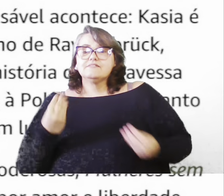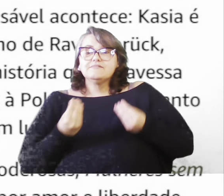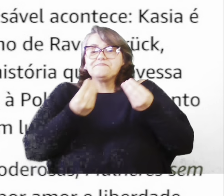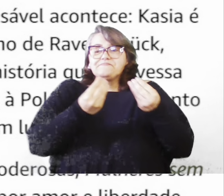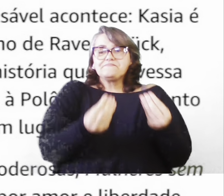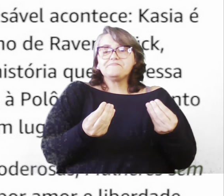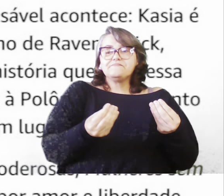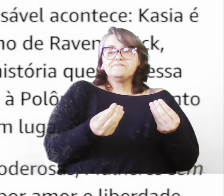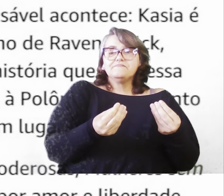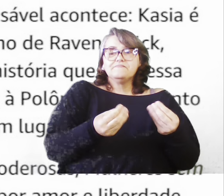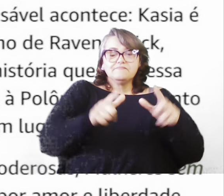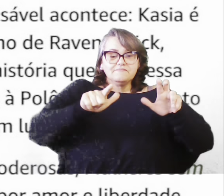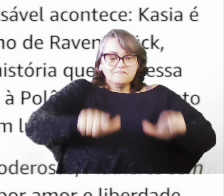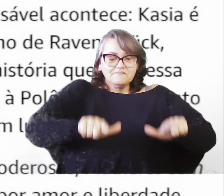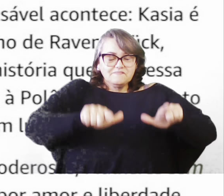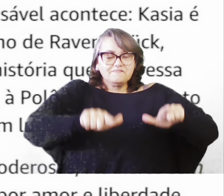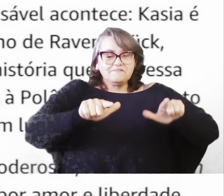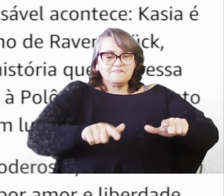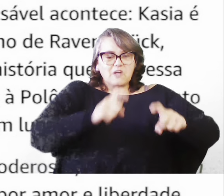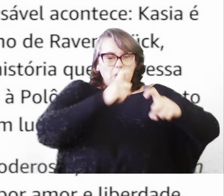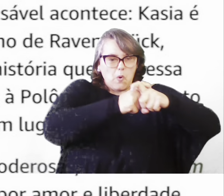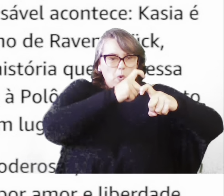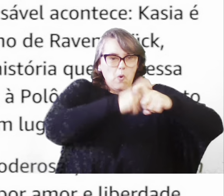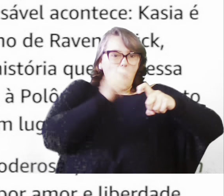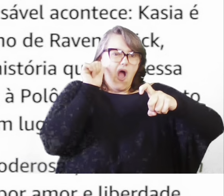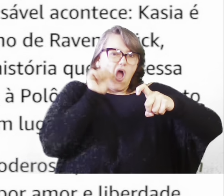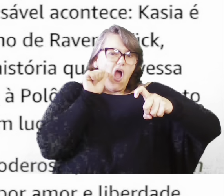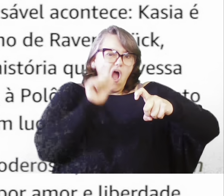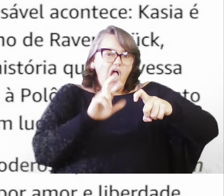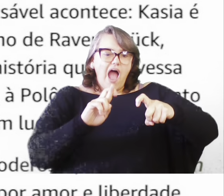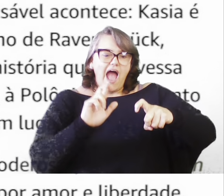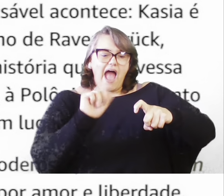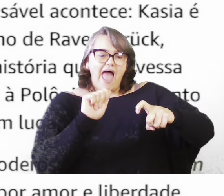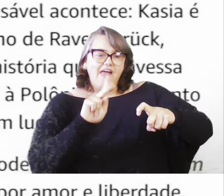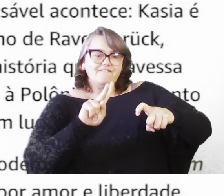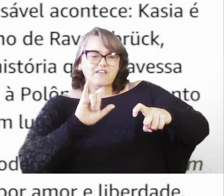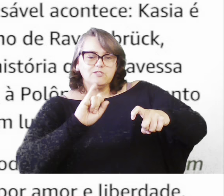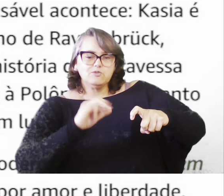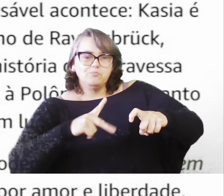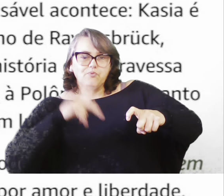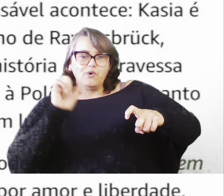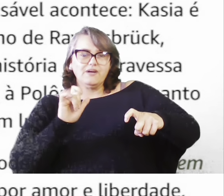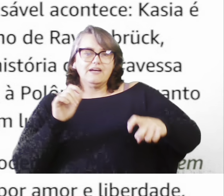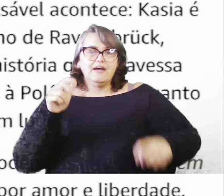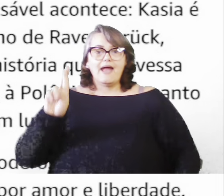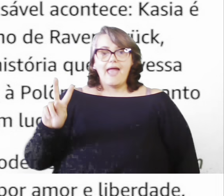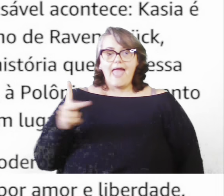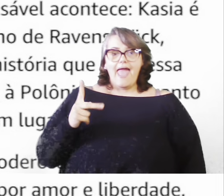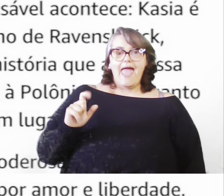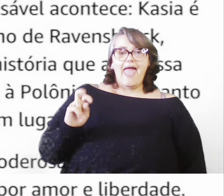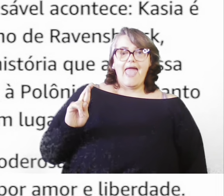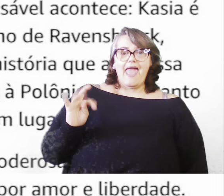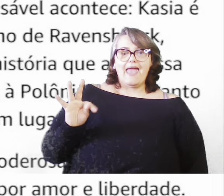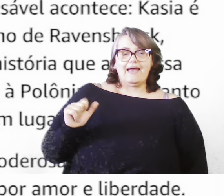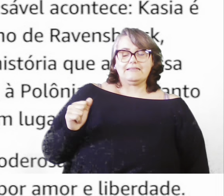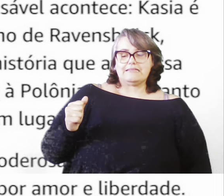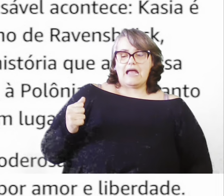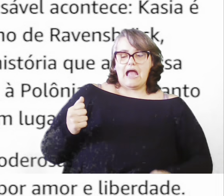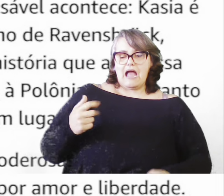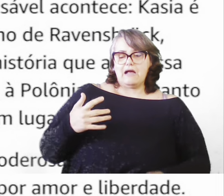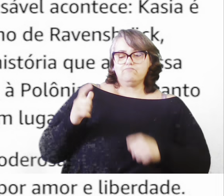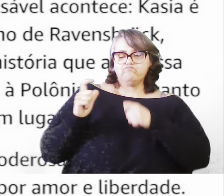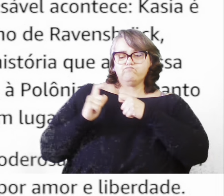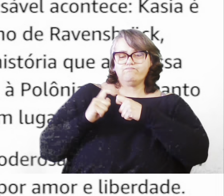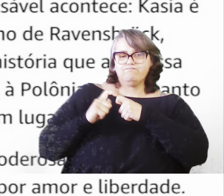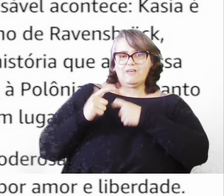é capturada e levada para o campo de concentração feminino de Ravensbrück, onde Herta agora exerce sua